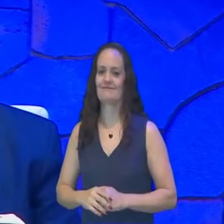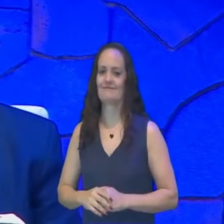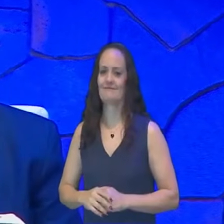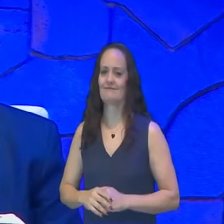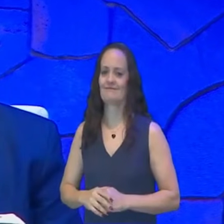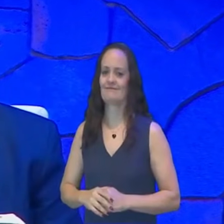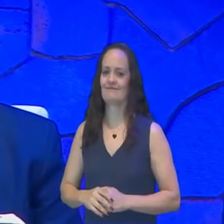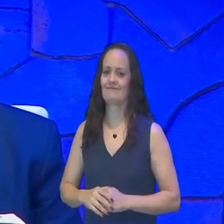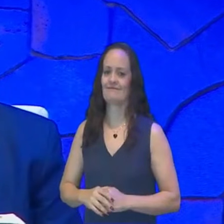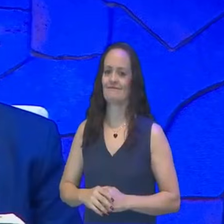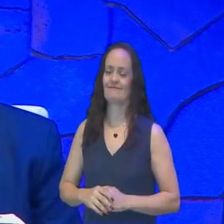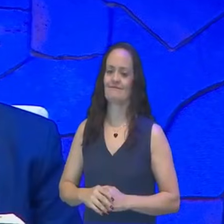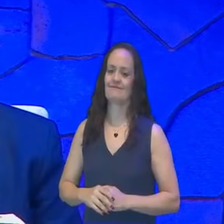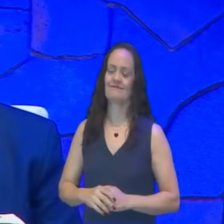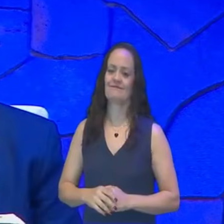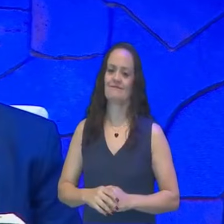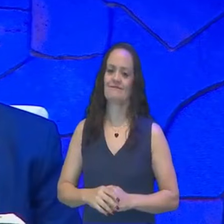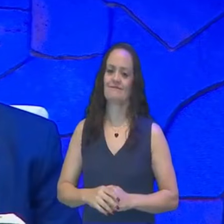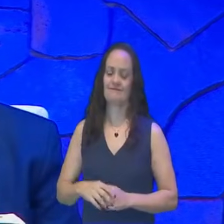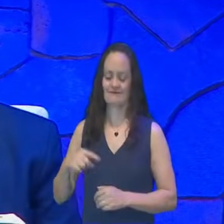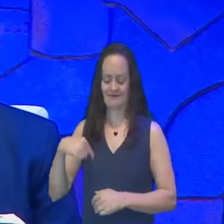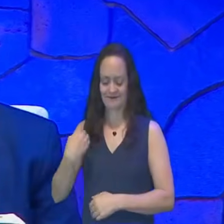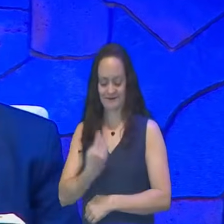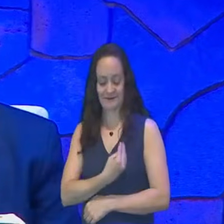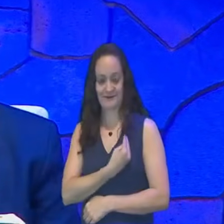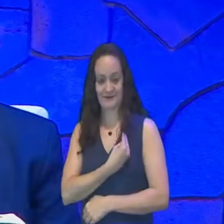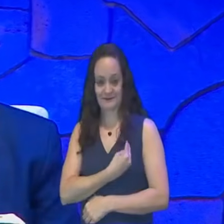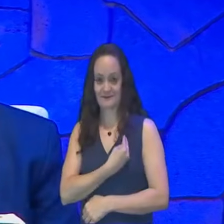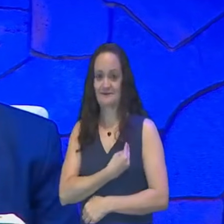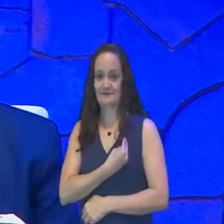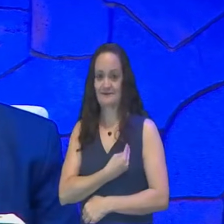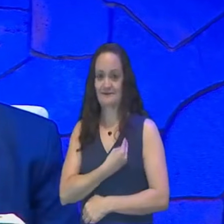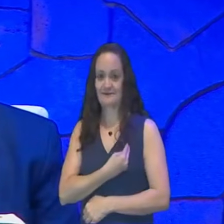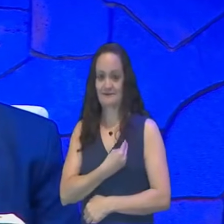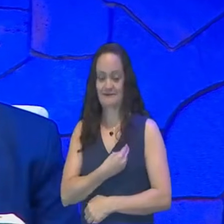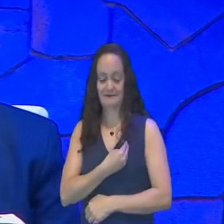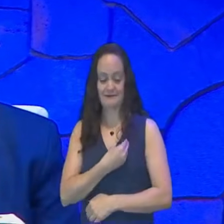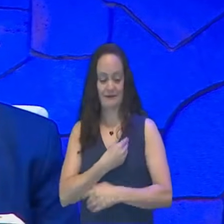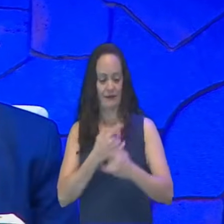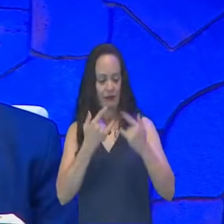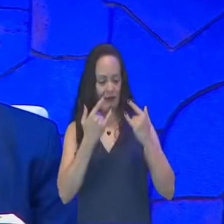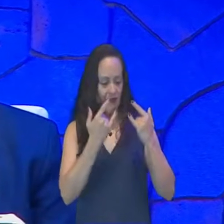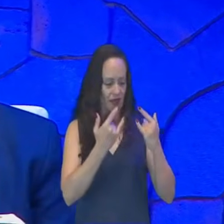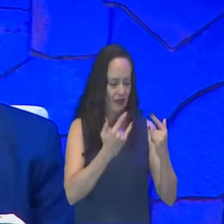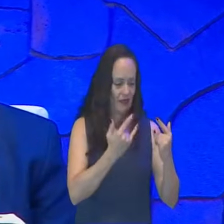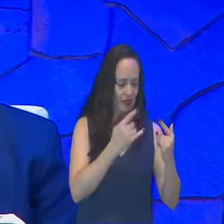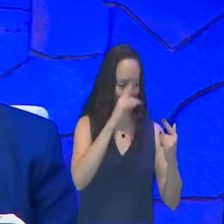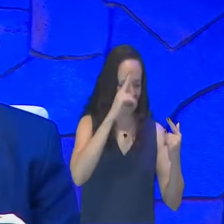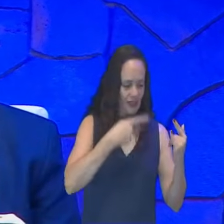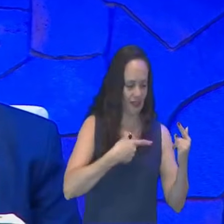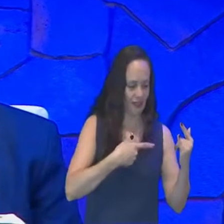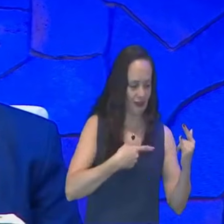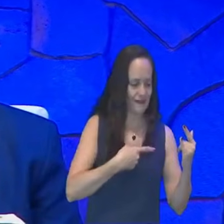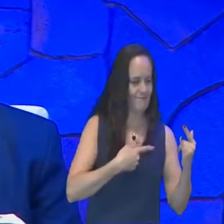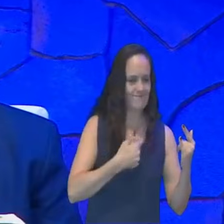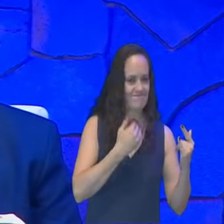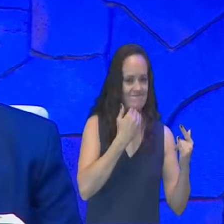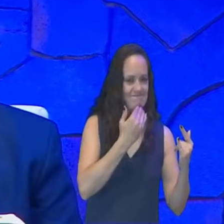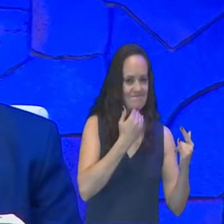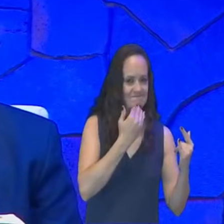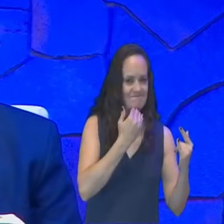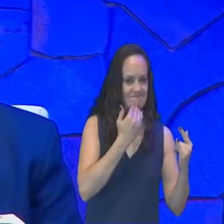fará com que nós abramos mão da ilusão de uma autonomia.